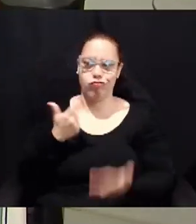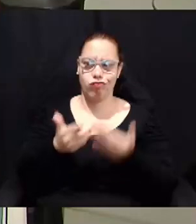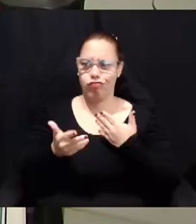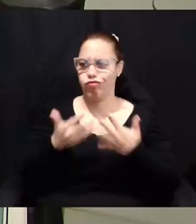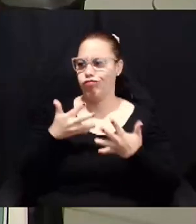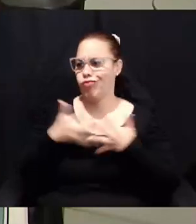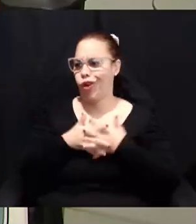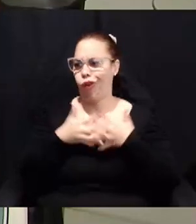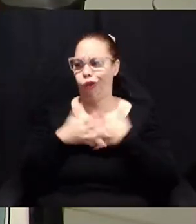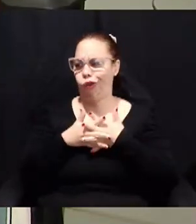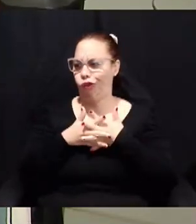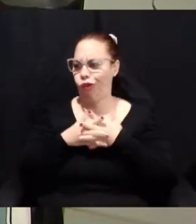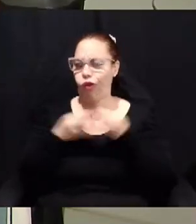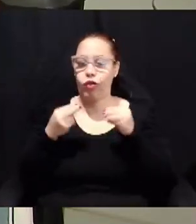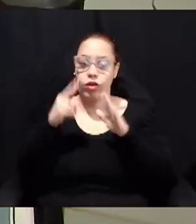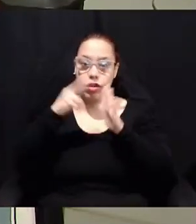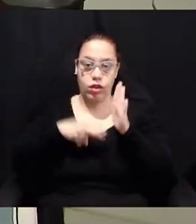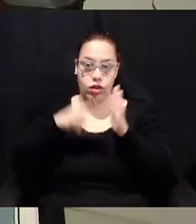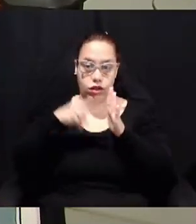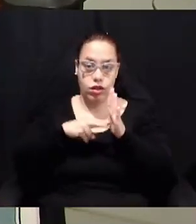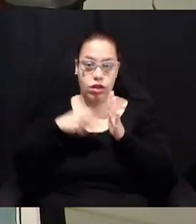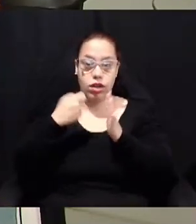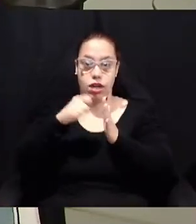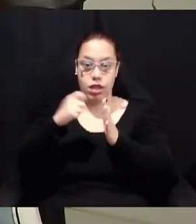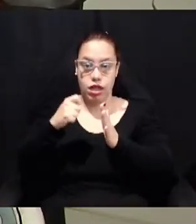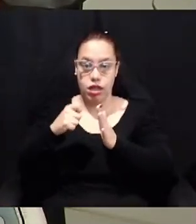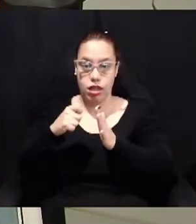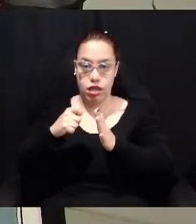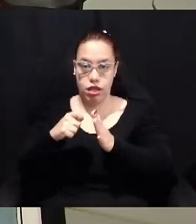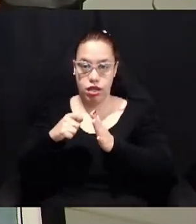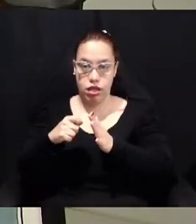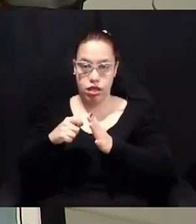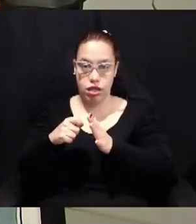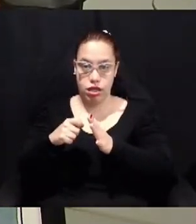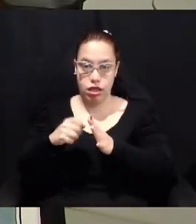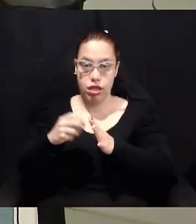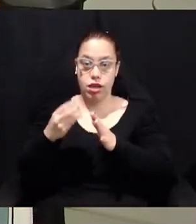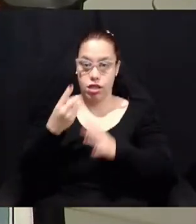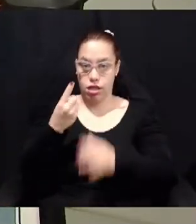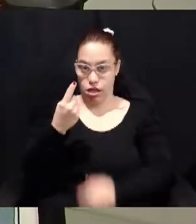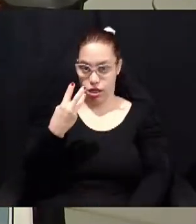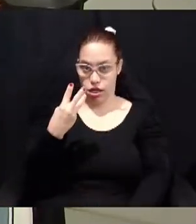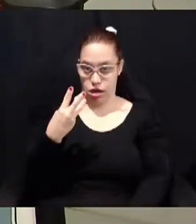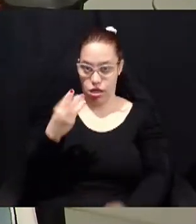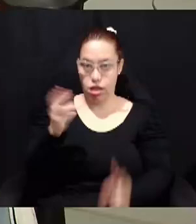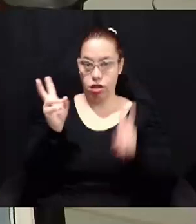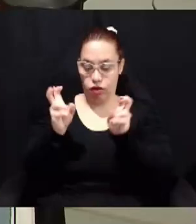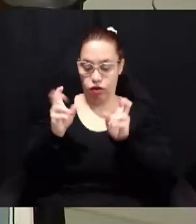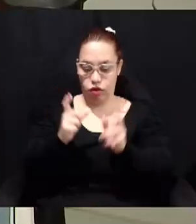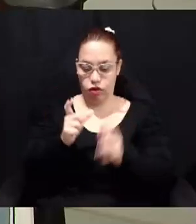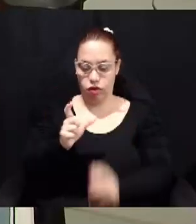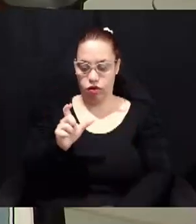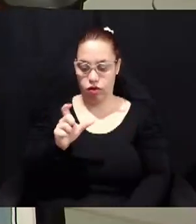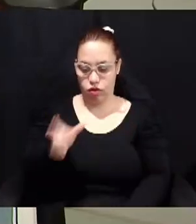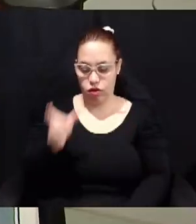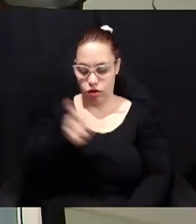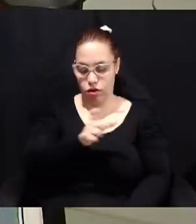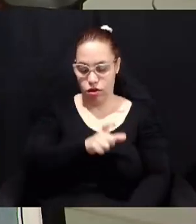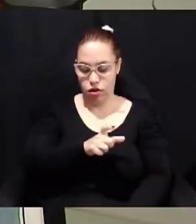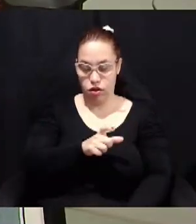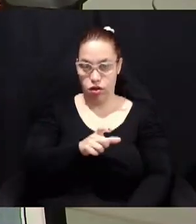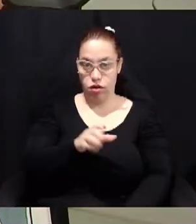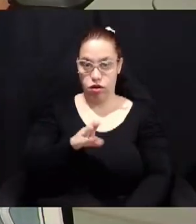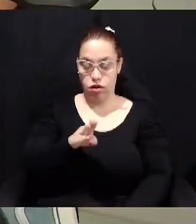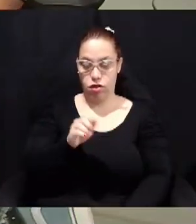E se a gente pegar cada autor e fazer nas 13 cartas do baralho, de cada naipe,